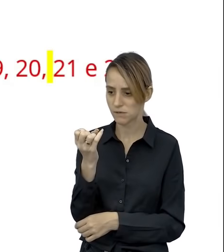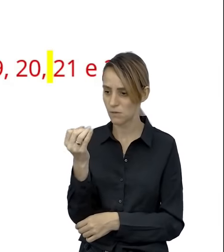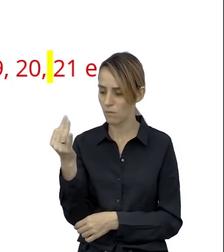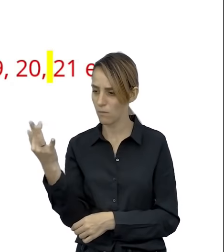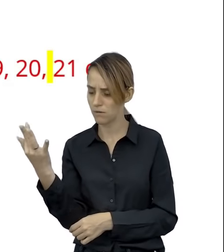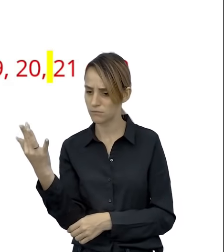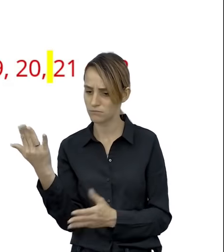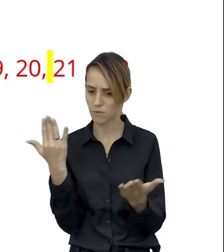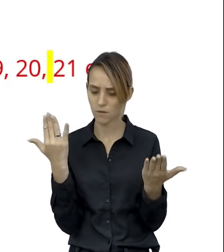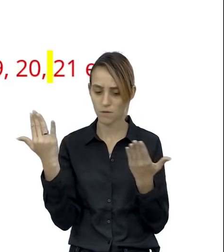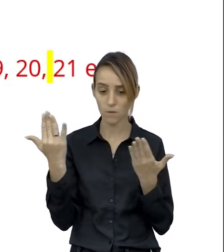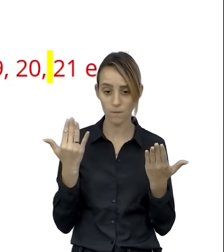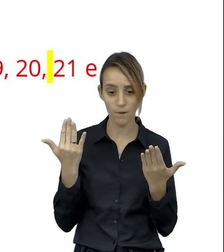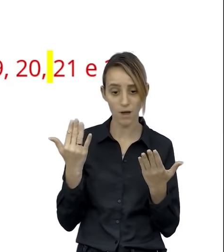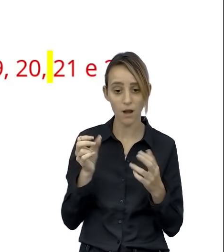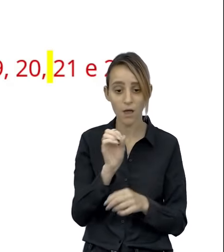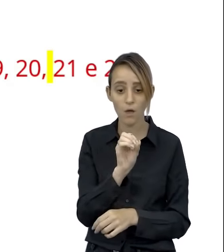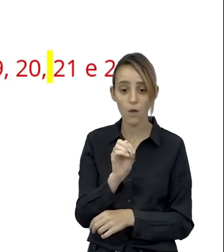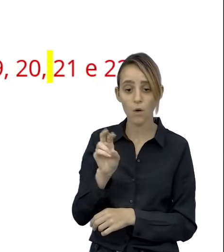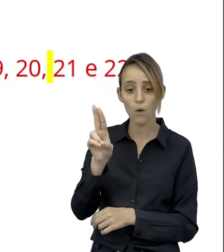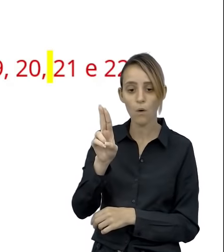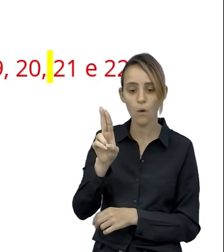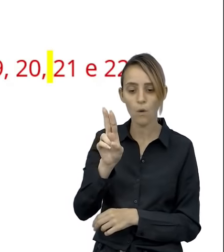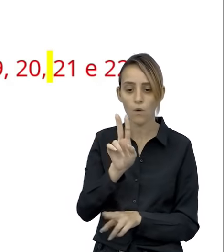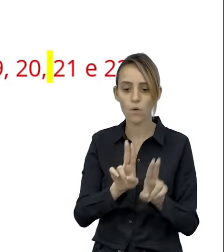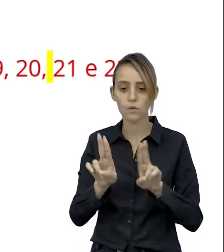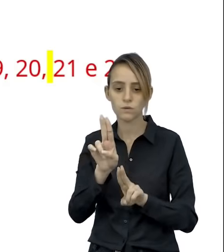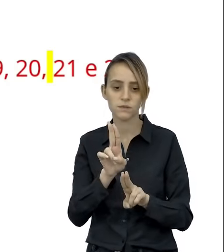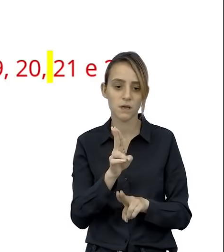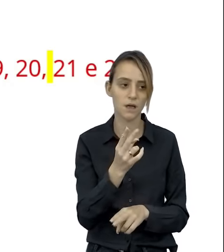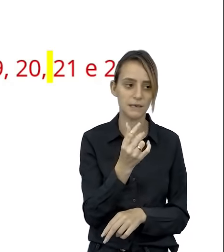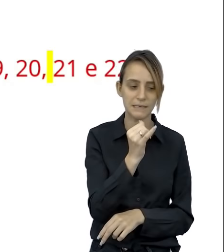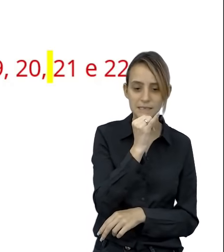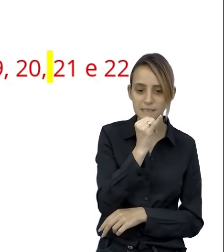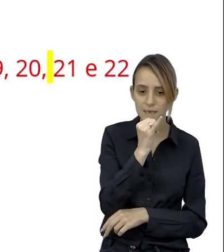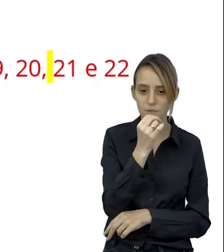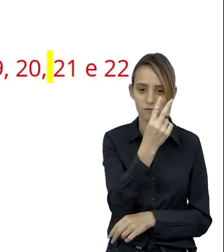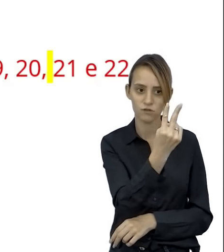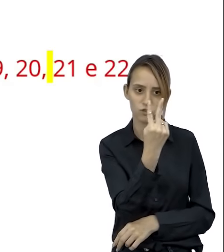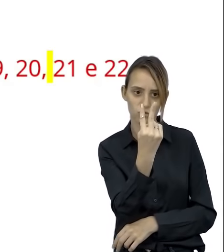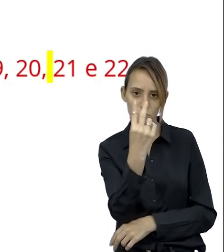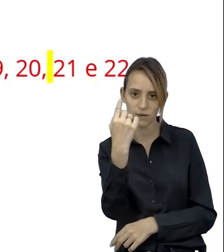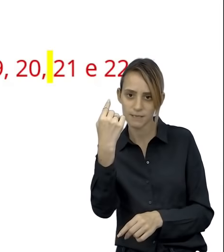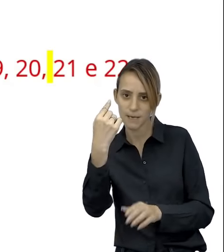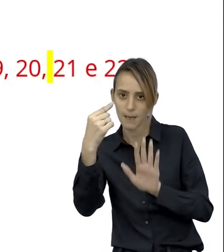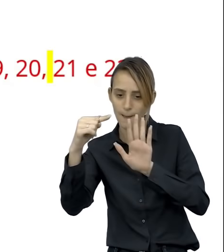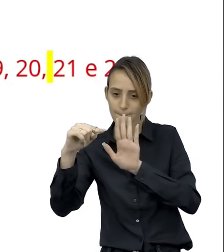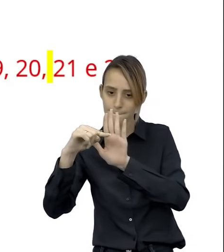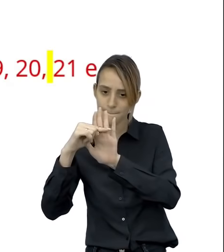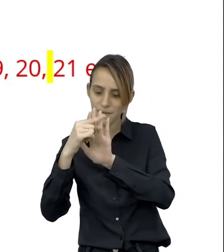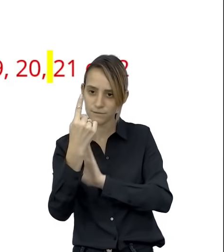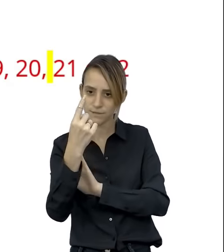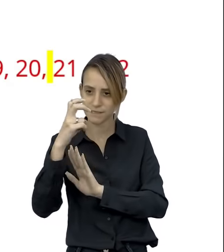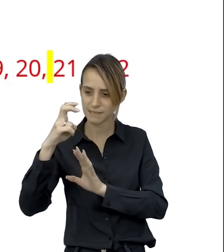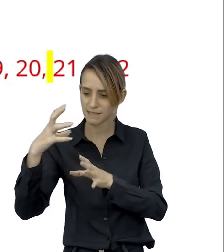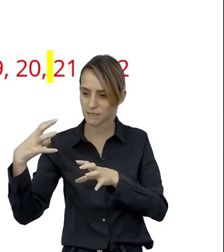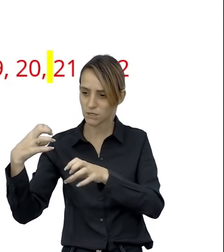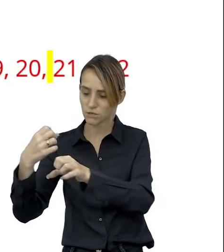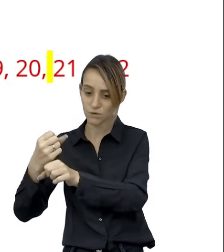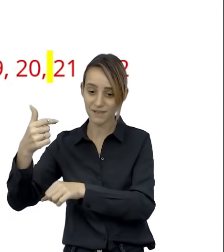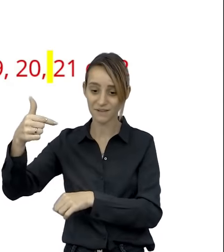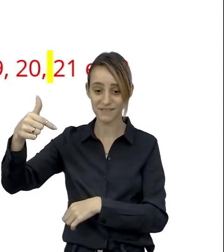maior. A utilização do algoritmo, 22 menos 15 igual a 7, sempre a depender dos